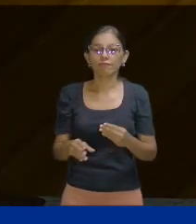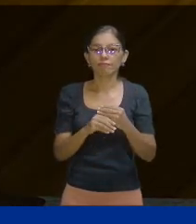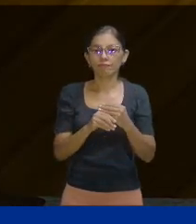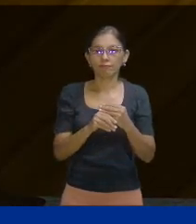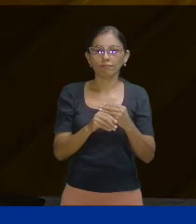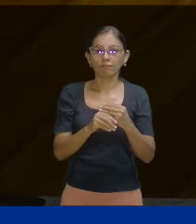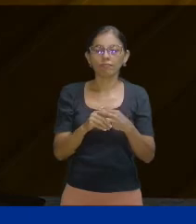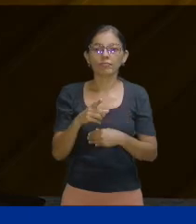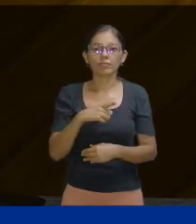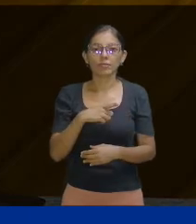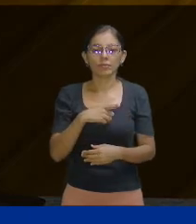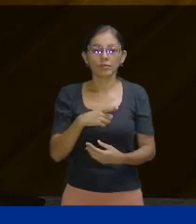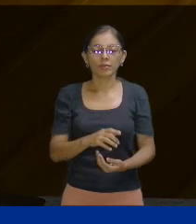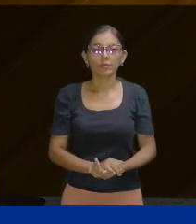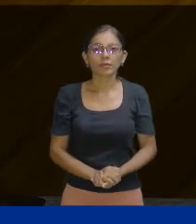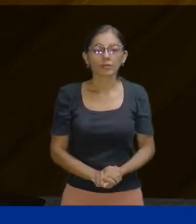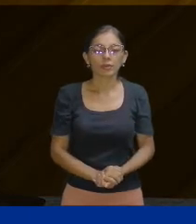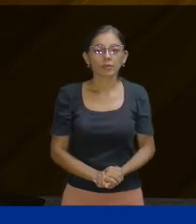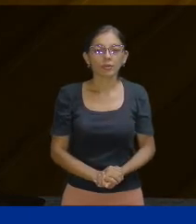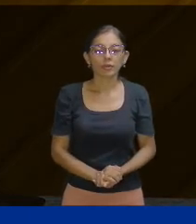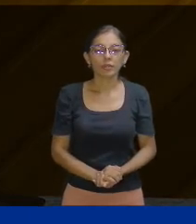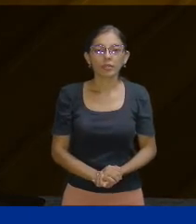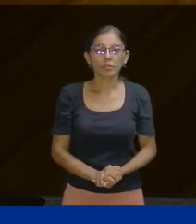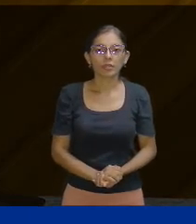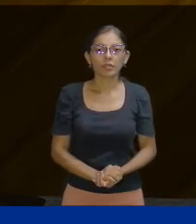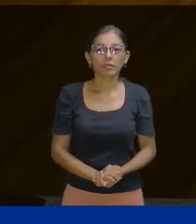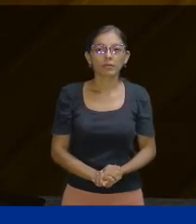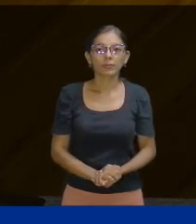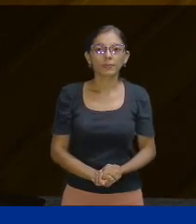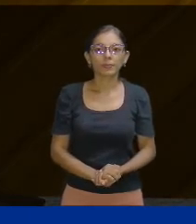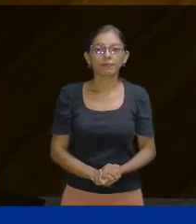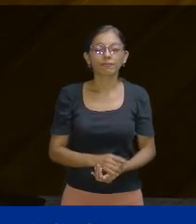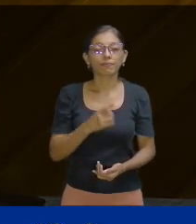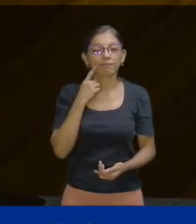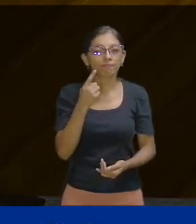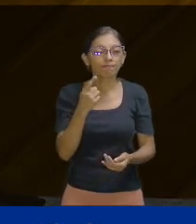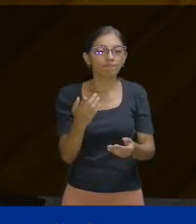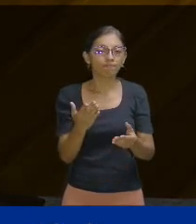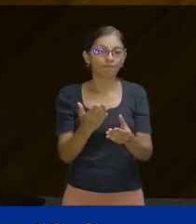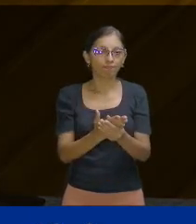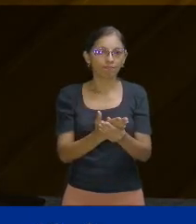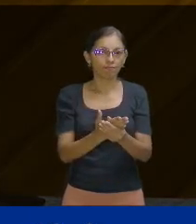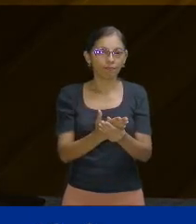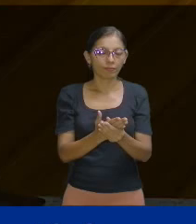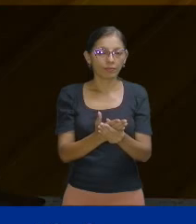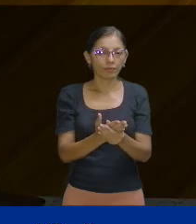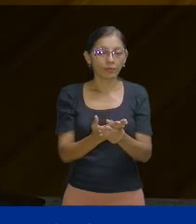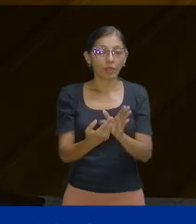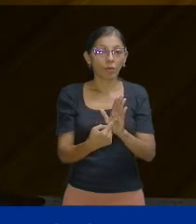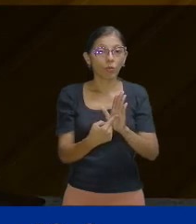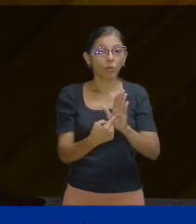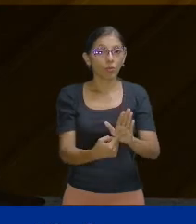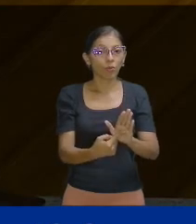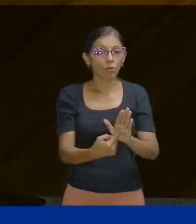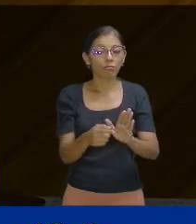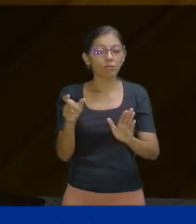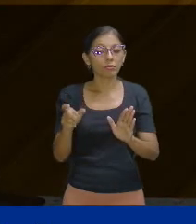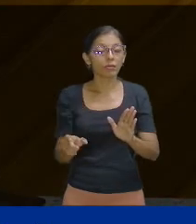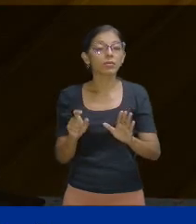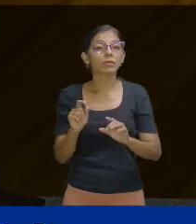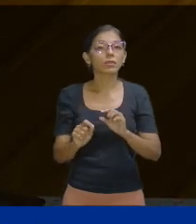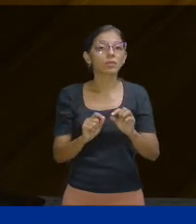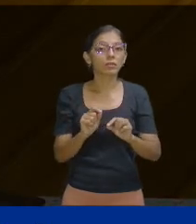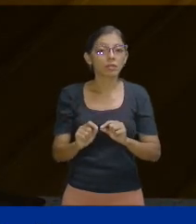citatório. Como se vê do processo, o que o requerente apresentou para afastar a presunção de